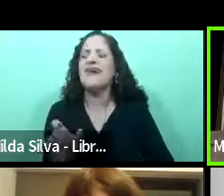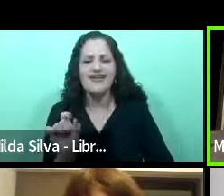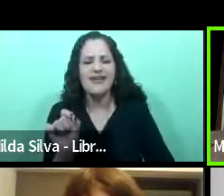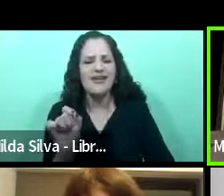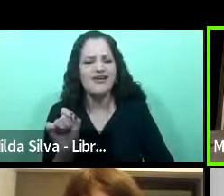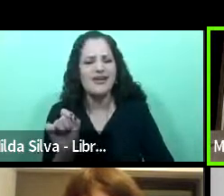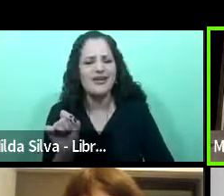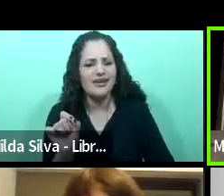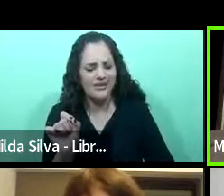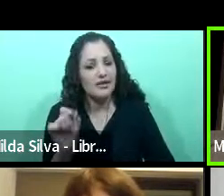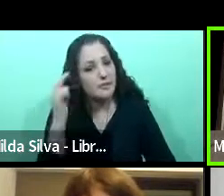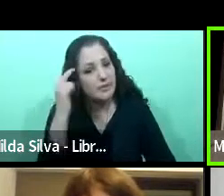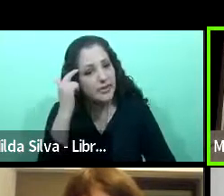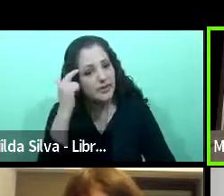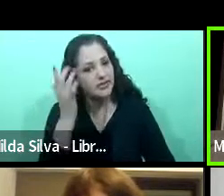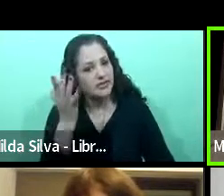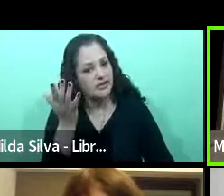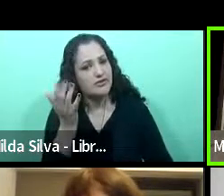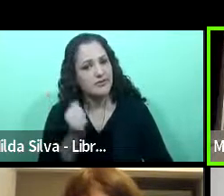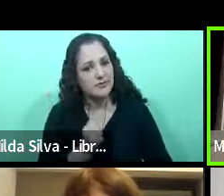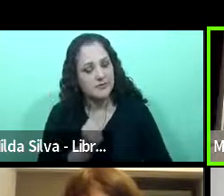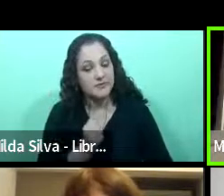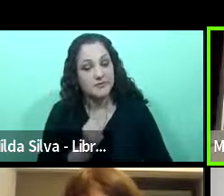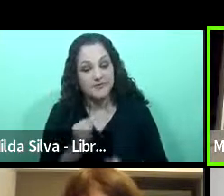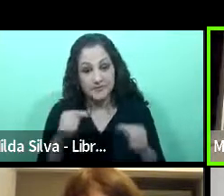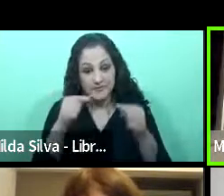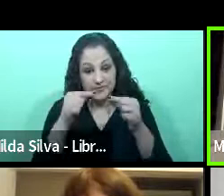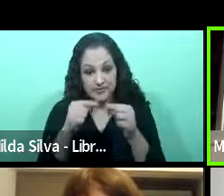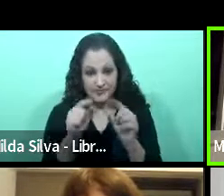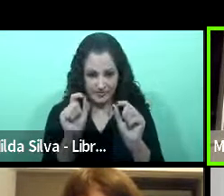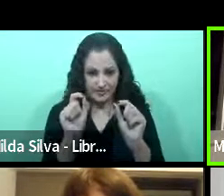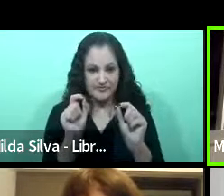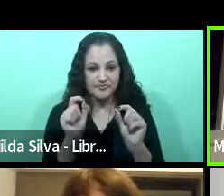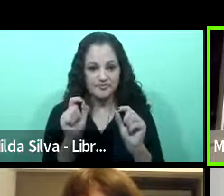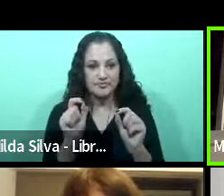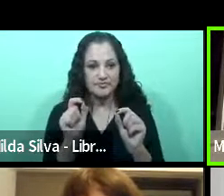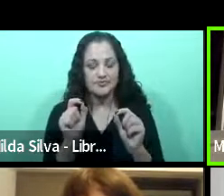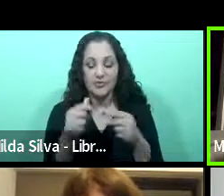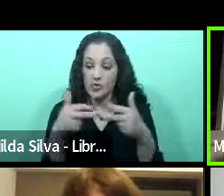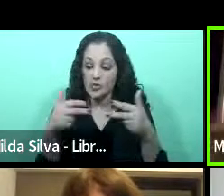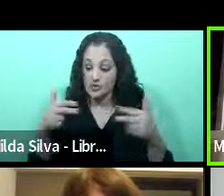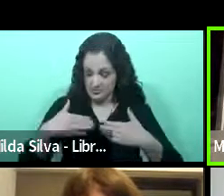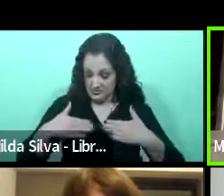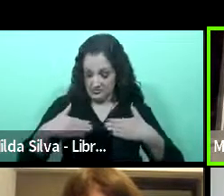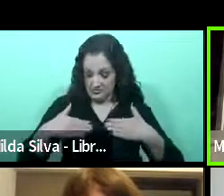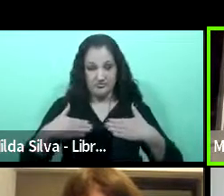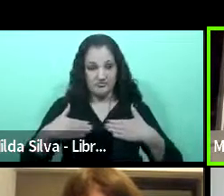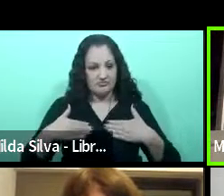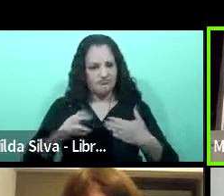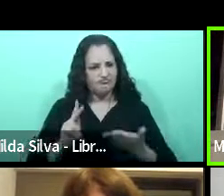né? E isso faz com que as coisas, para mim, sejam mais